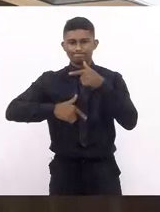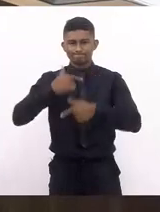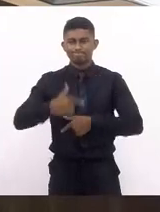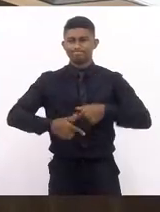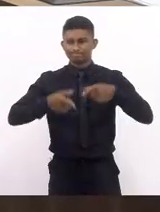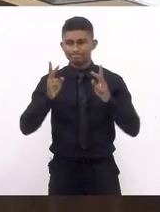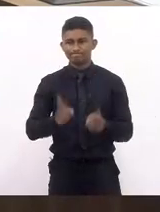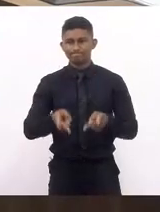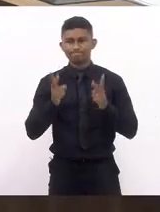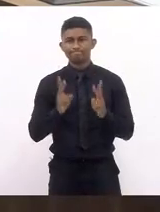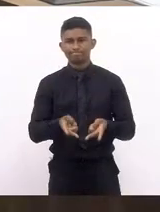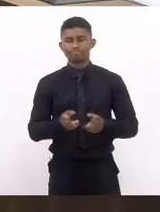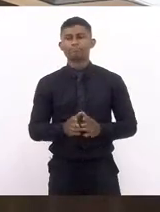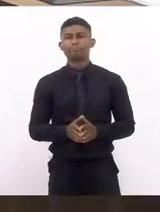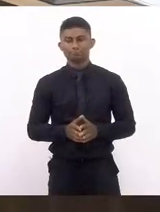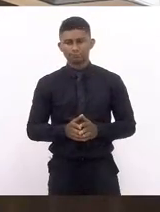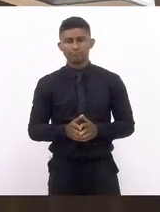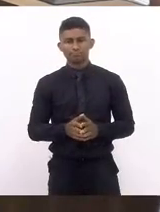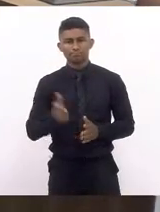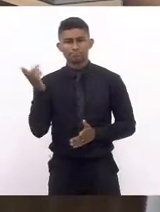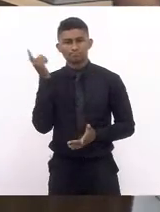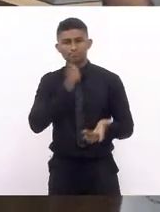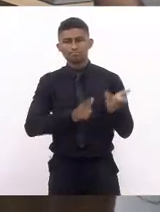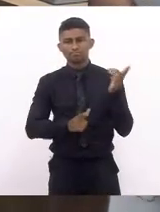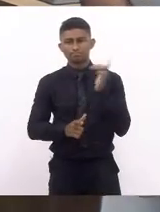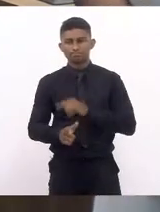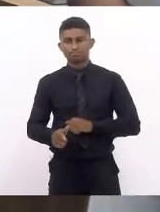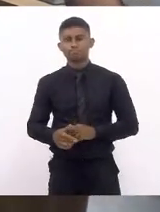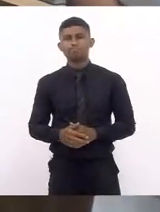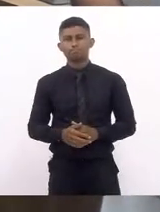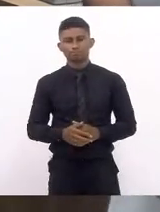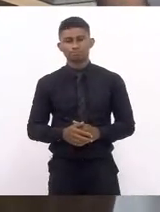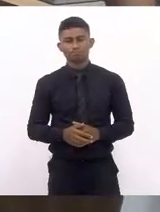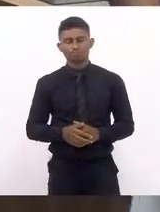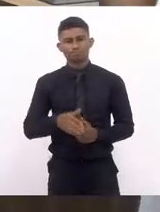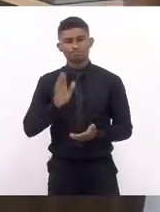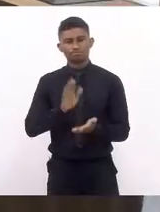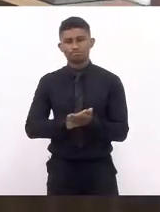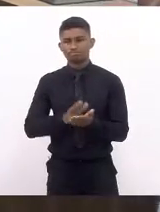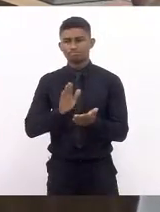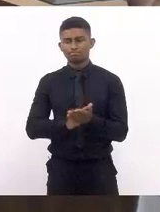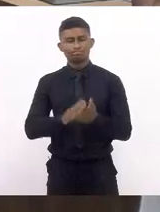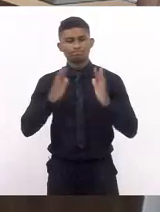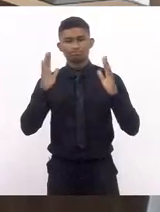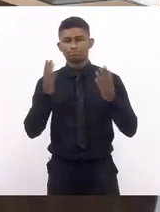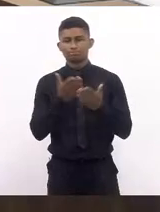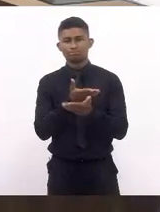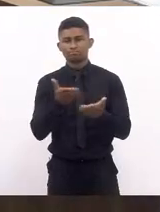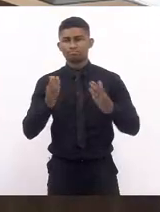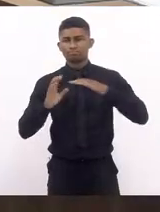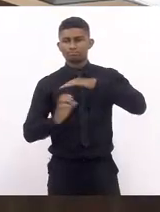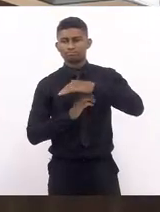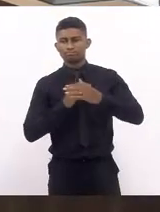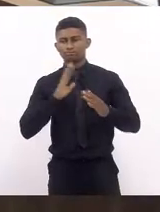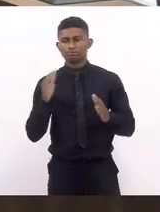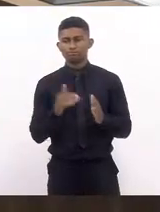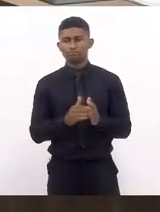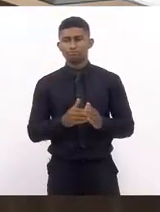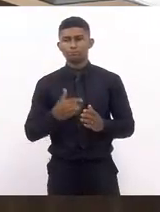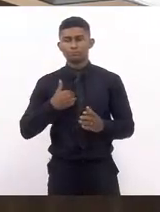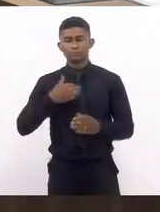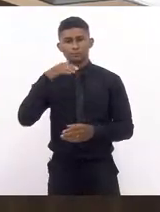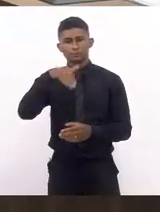garantir o reconhecimento do Ceará e parabéns a toda a cidade eu